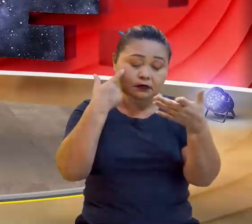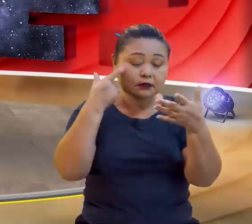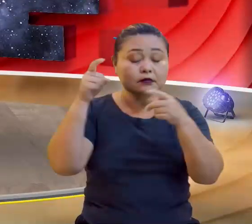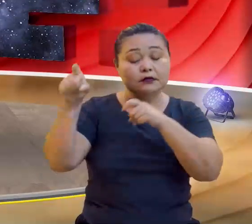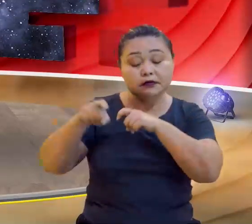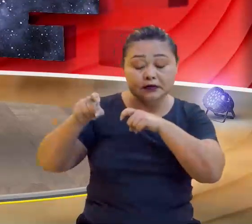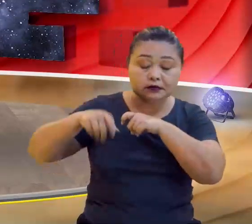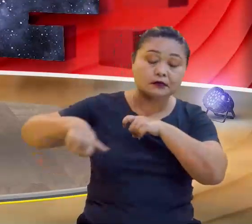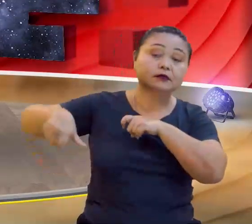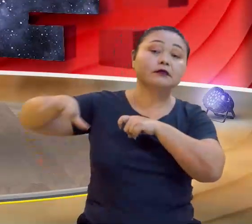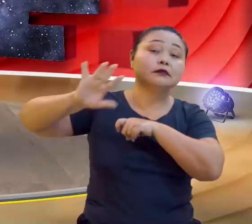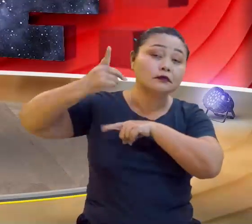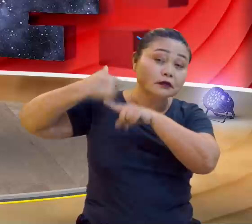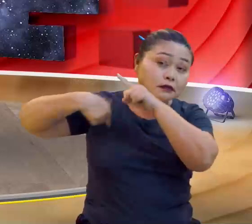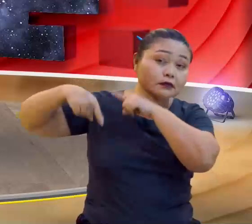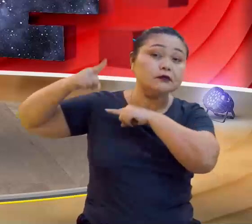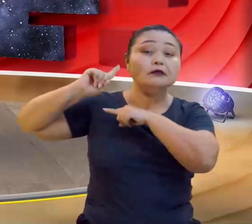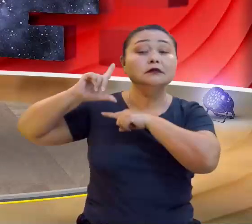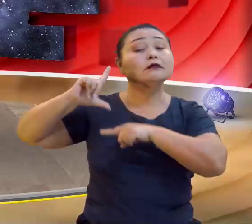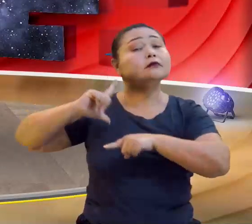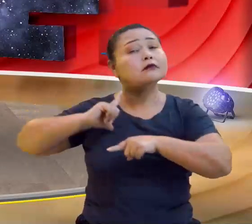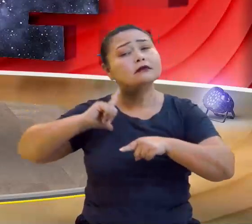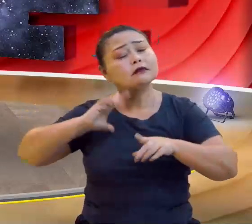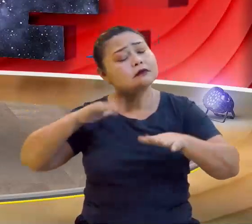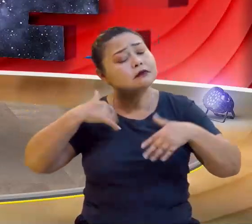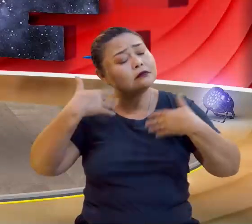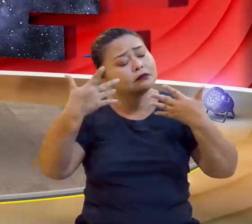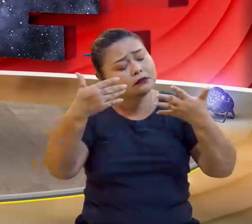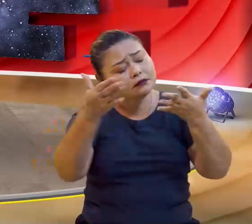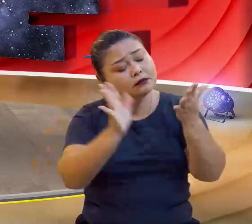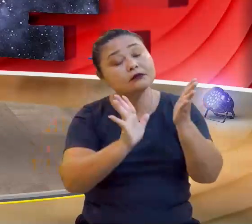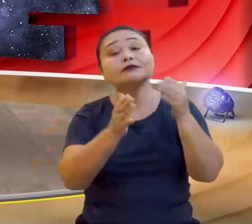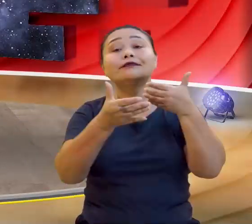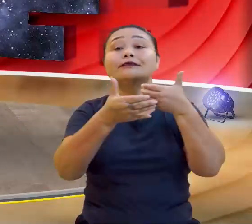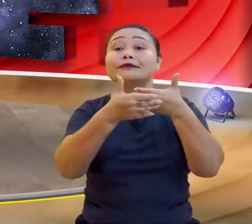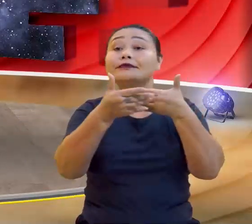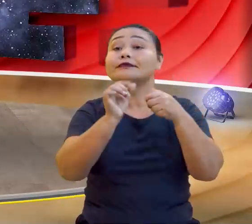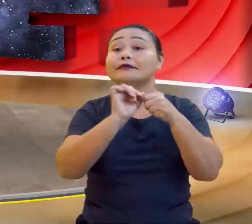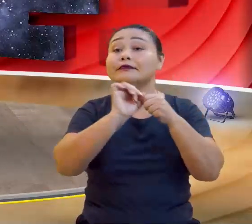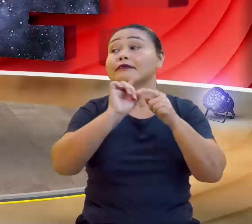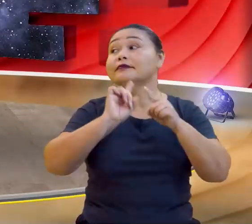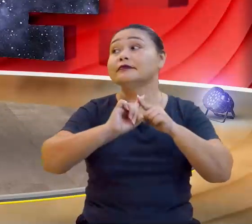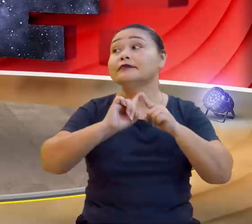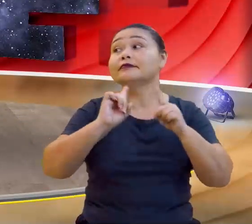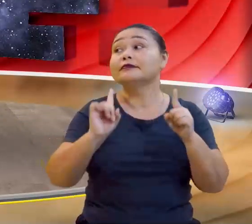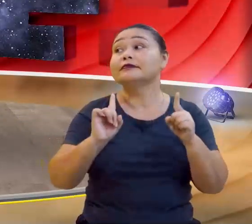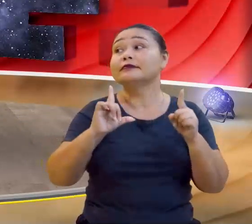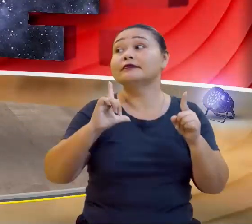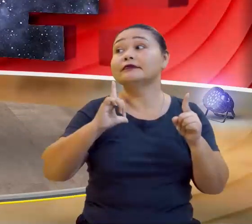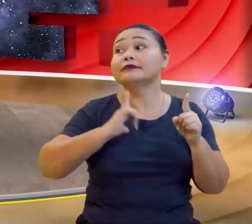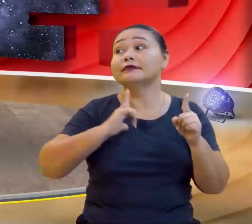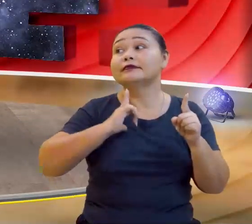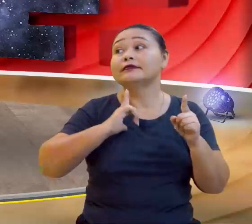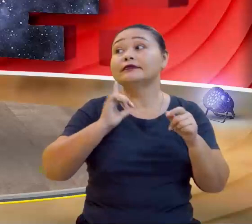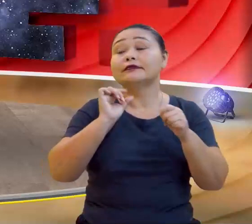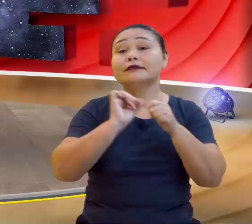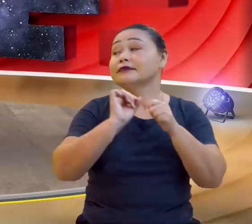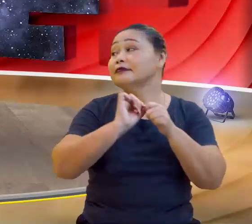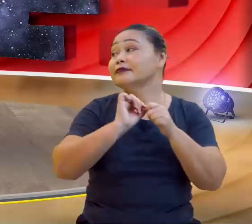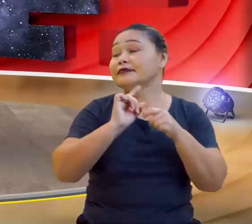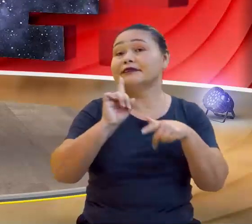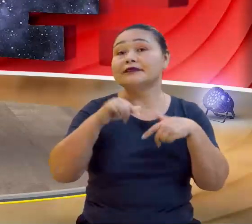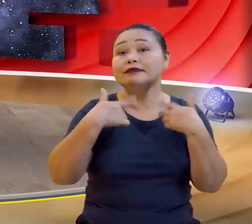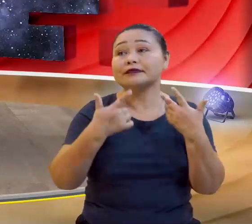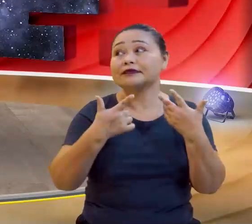lá não sei na onde, né? Tem todo um mistério por trás disso. Mas a questão em si, o que está querendo, é tranquilo. E aí